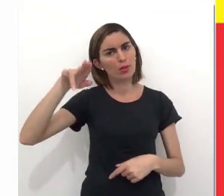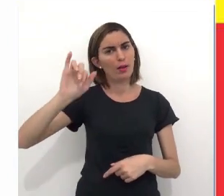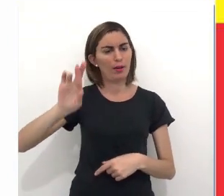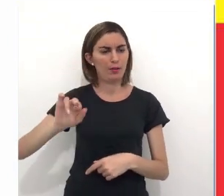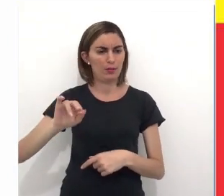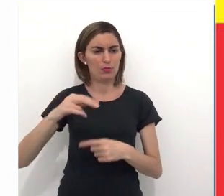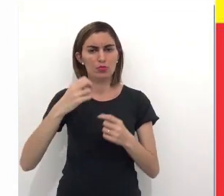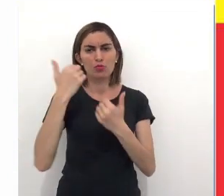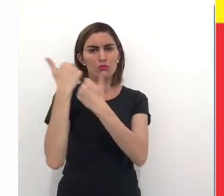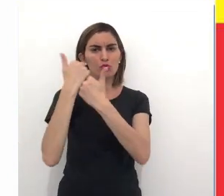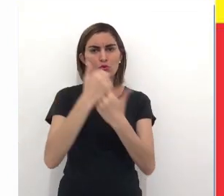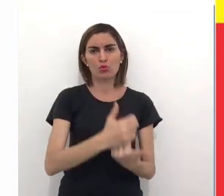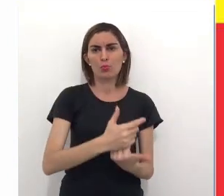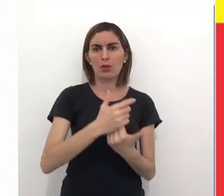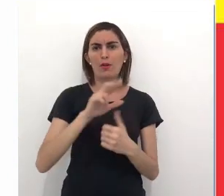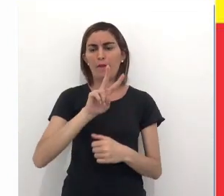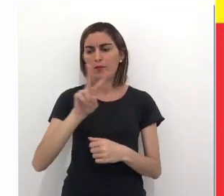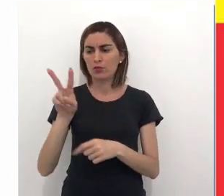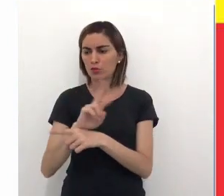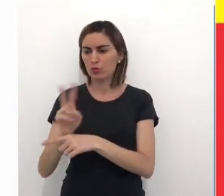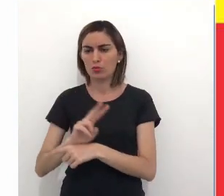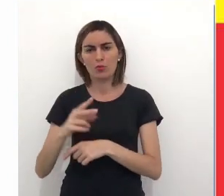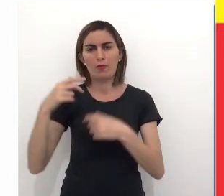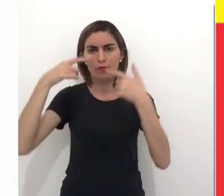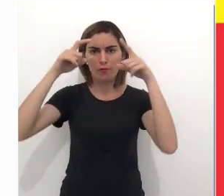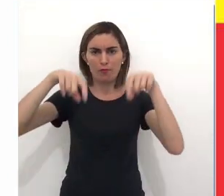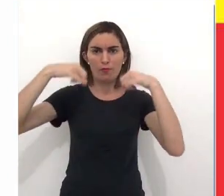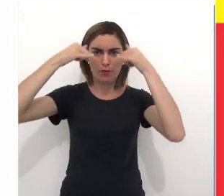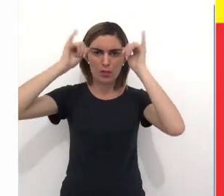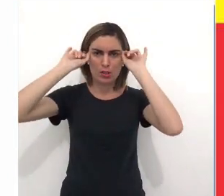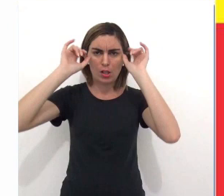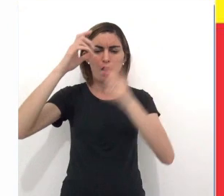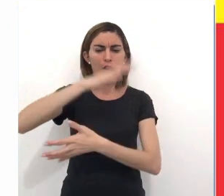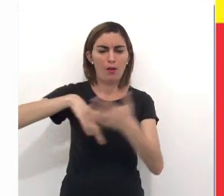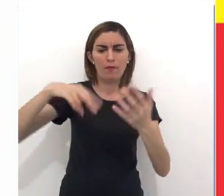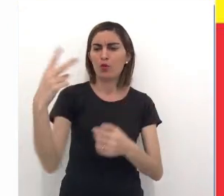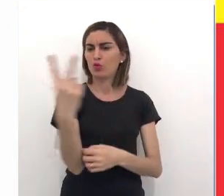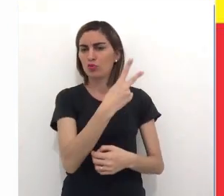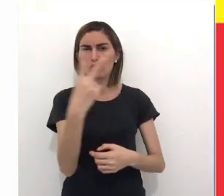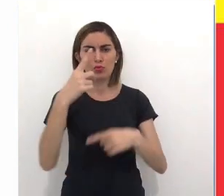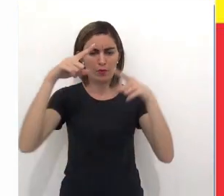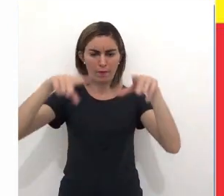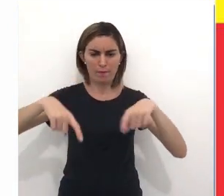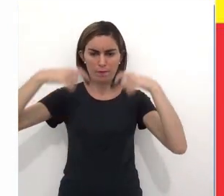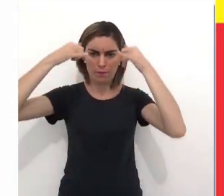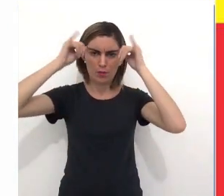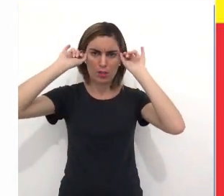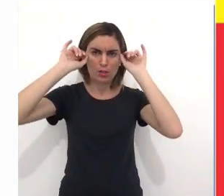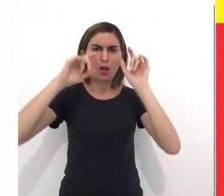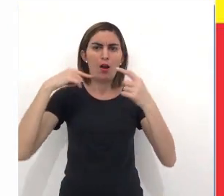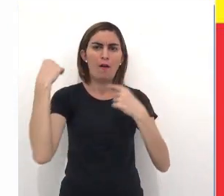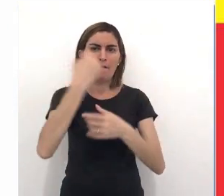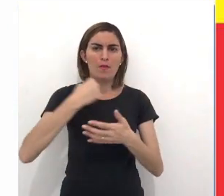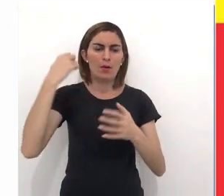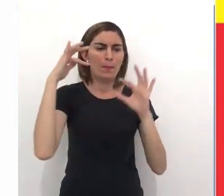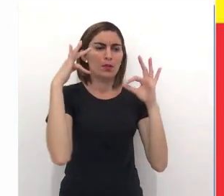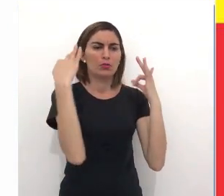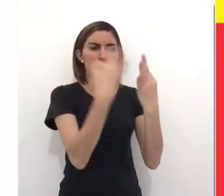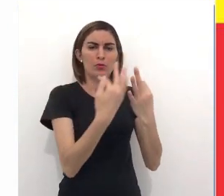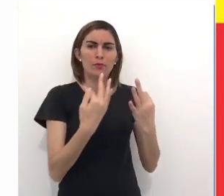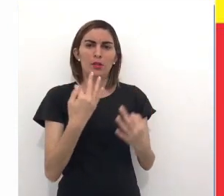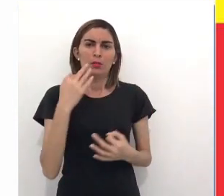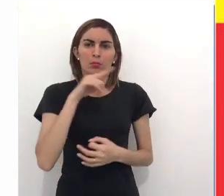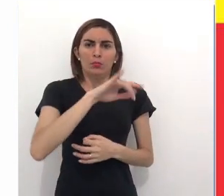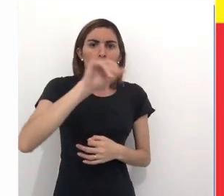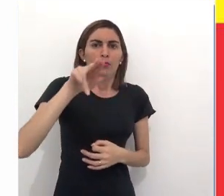Junqueira, supervisor da fazenda. Então a revolta se espalhou pelas 2 fazendas. Os revoltosos mataram